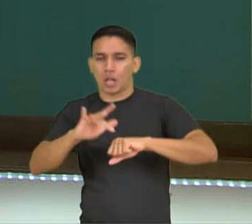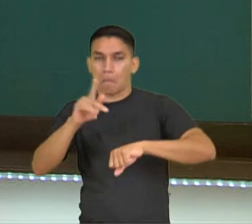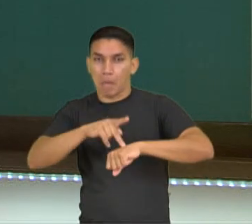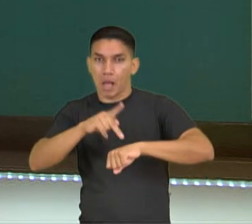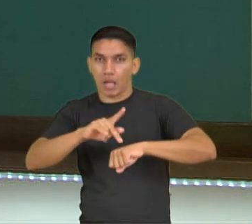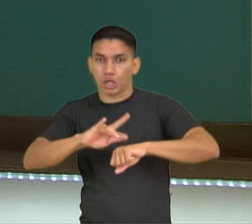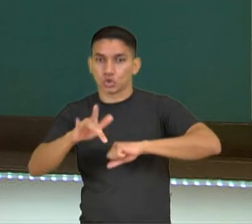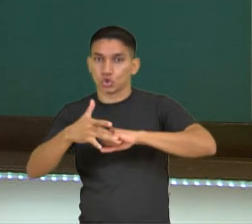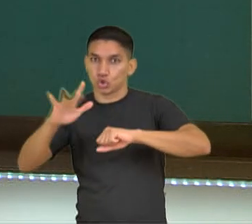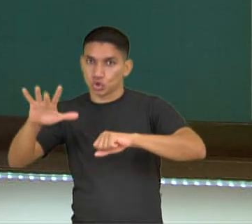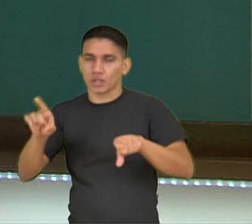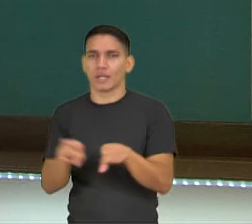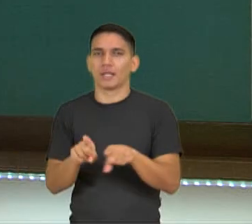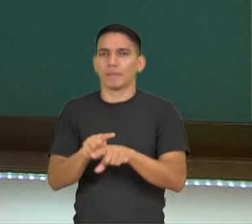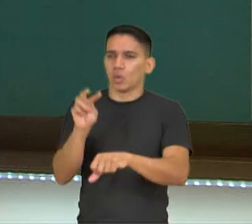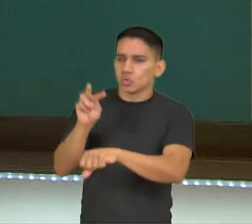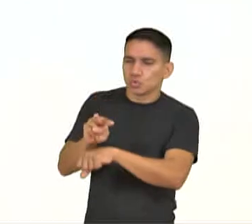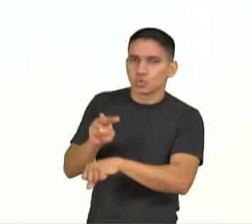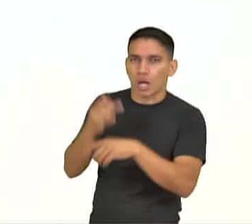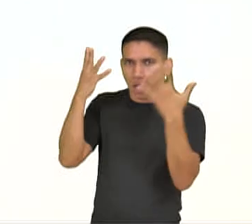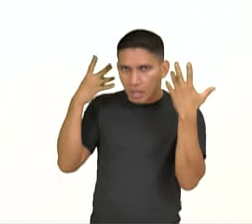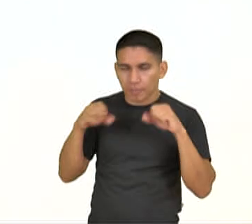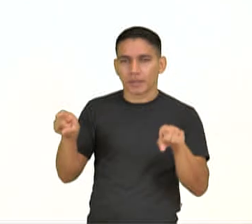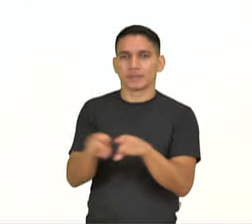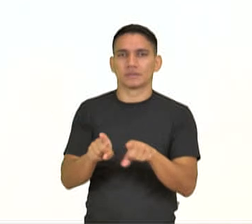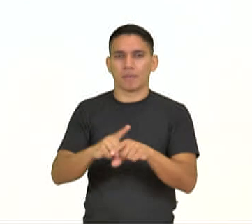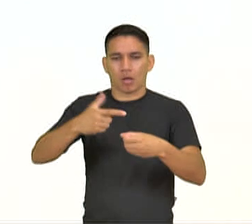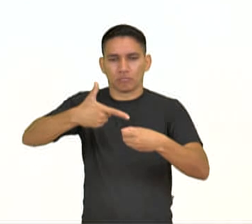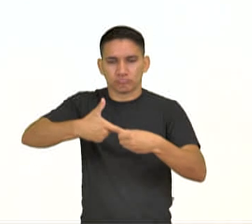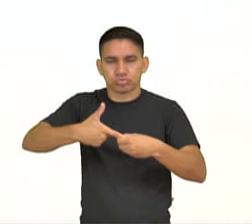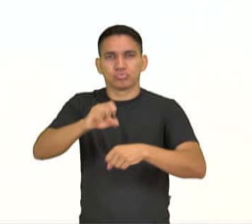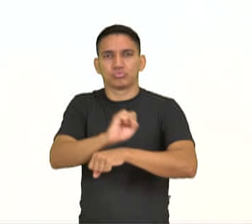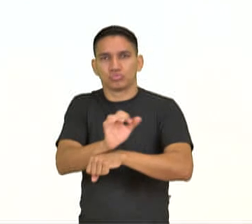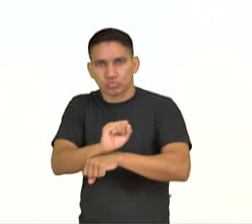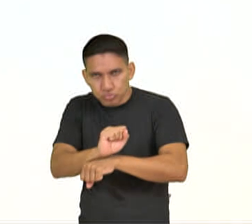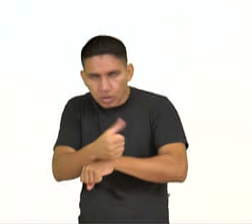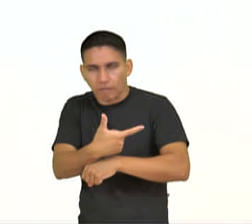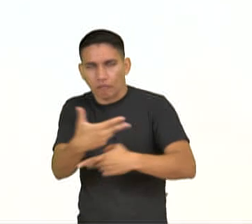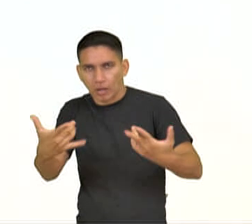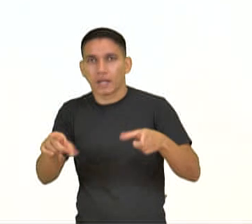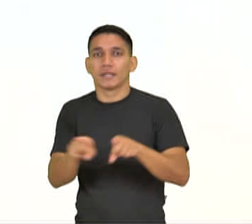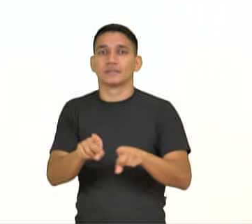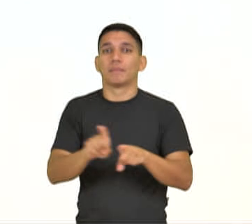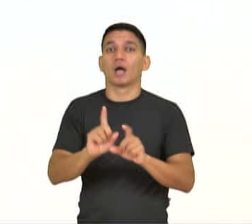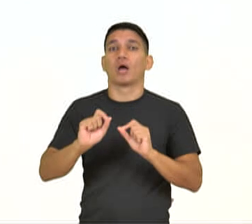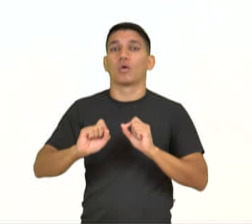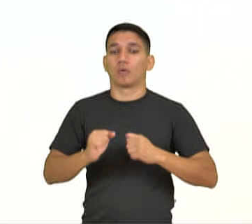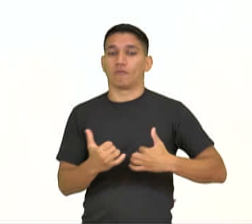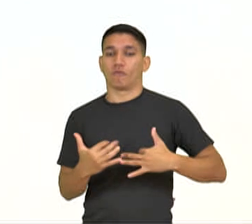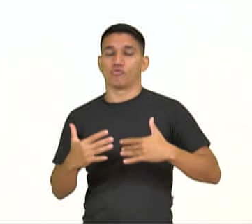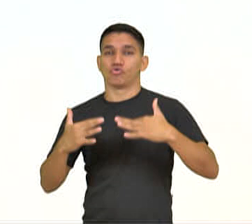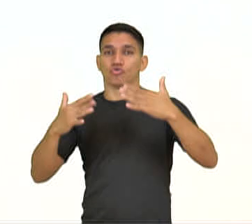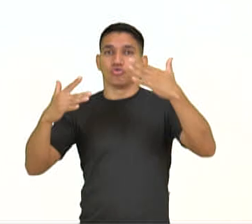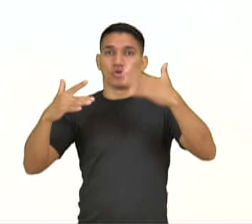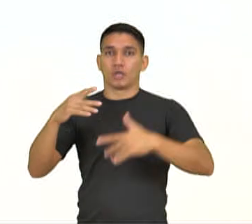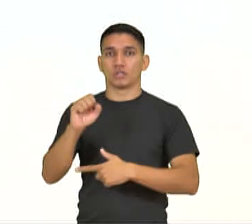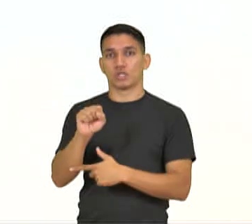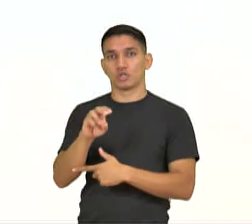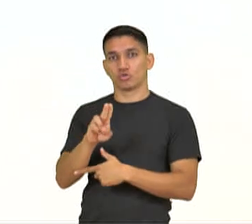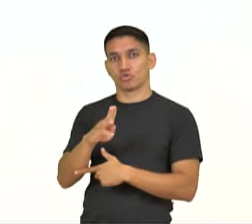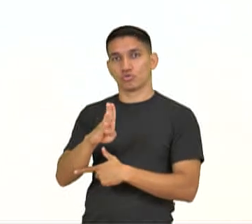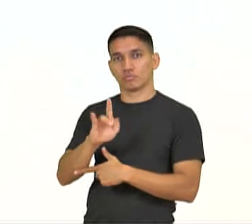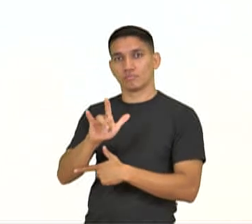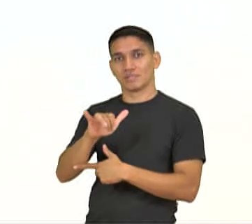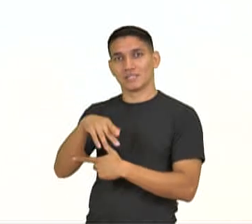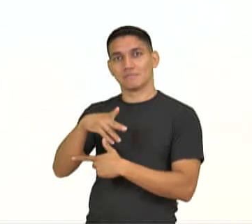dos animais, a queima do etanol nos motores de automóveis, a sublimação de pastilhas de naftalina colocado nos armários